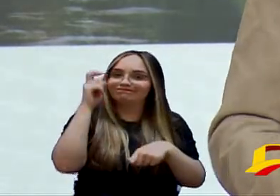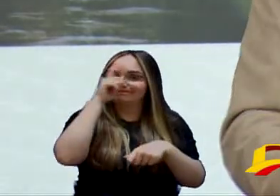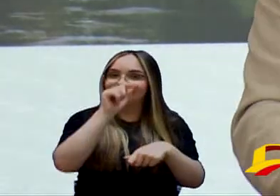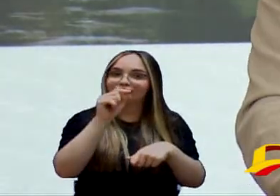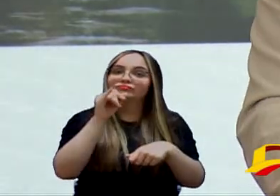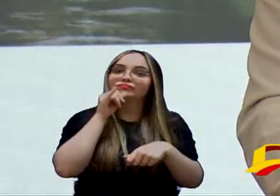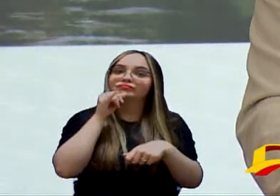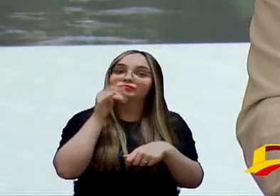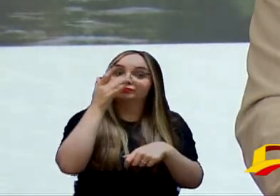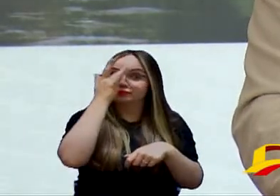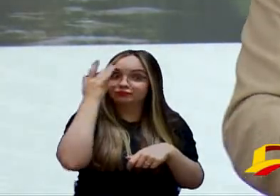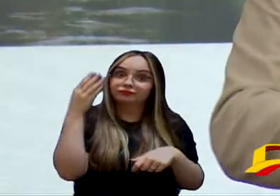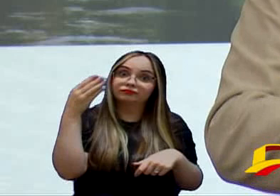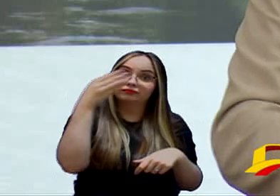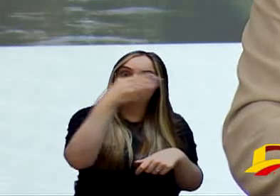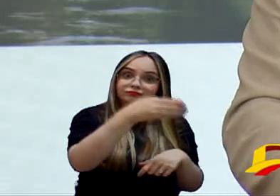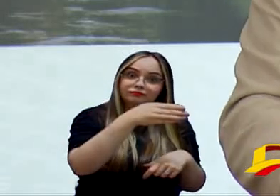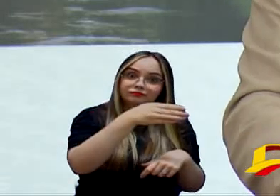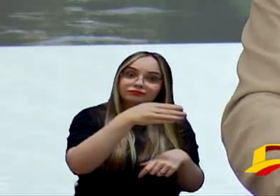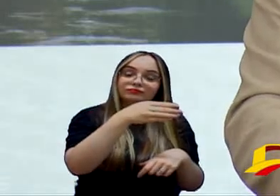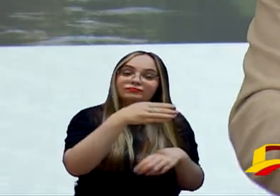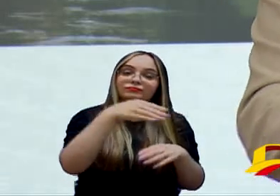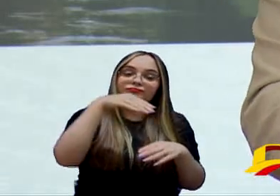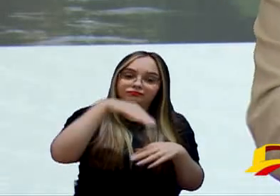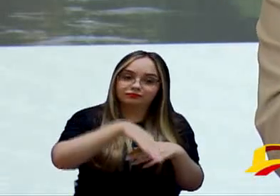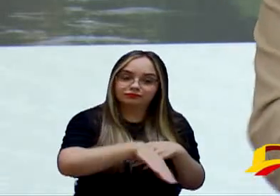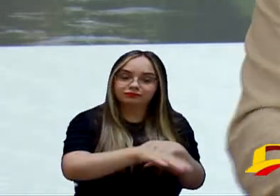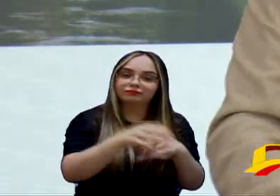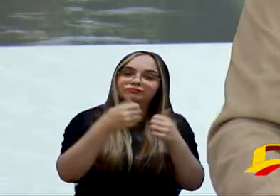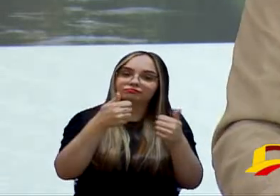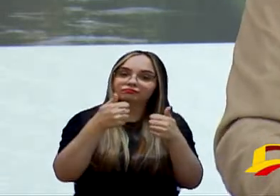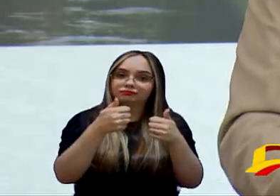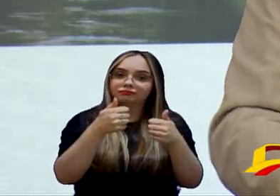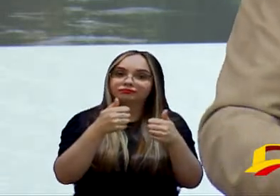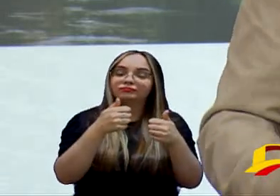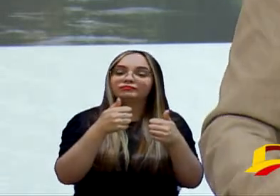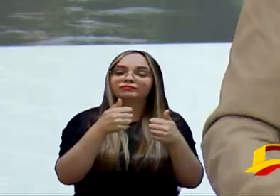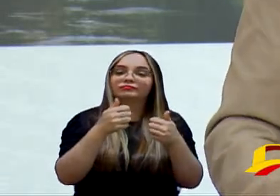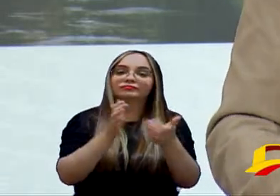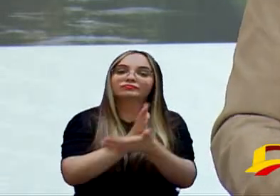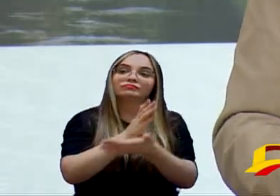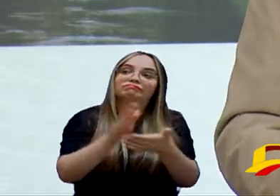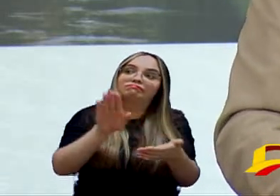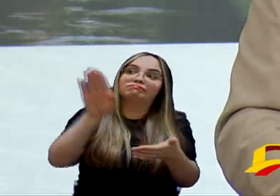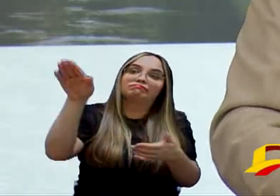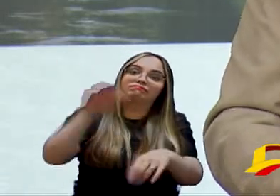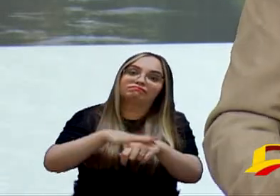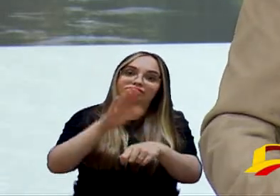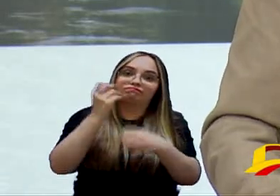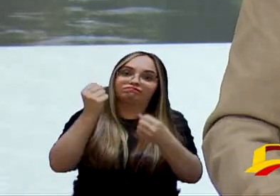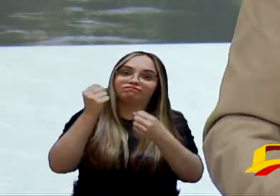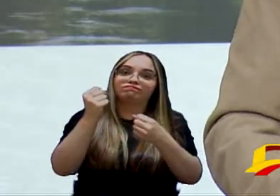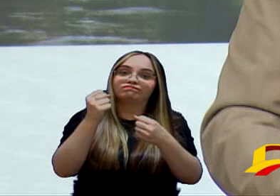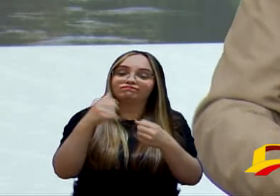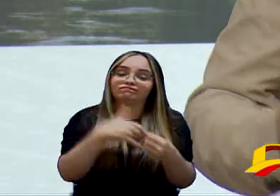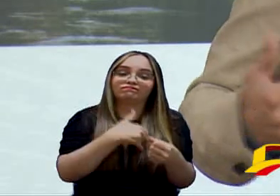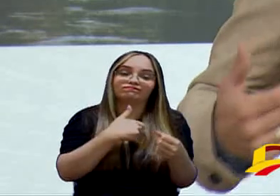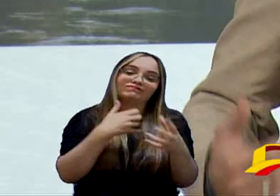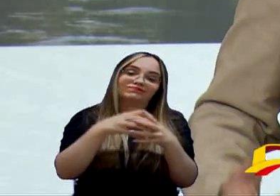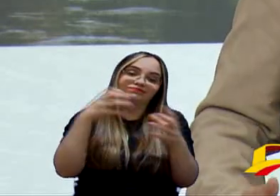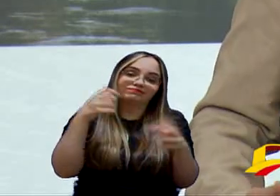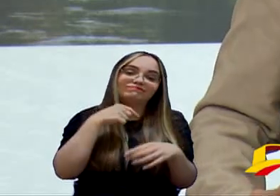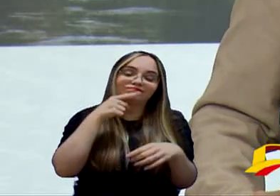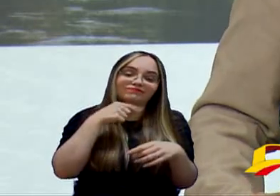pessoa aí pega uma descida vai bem um plano vai bem aí tem aquela subida que é mais forte que às vezes uma pessoa mais de idade